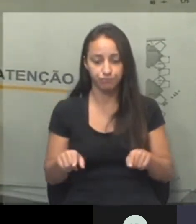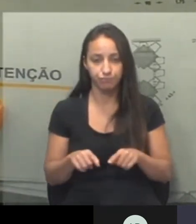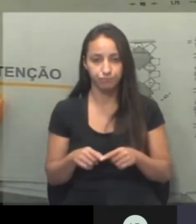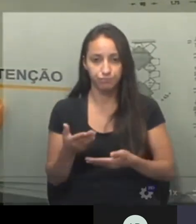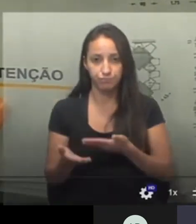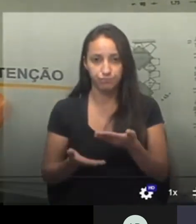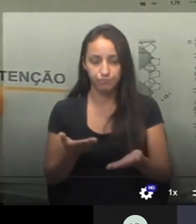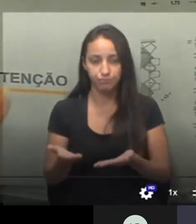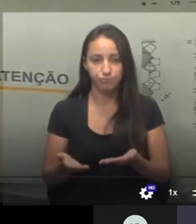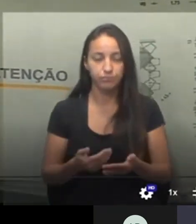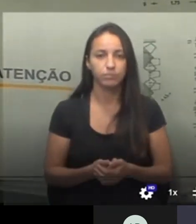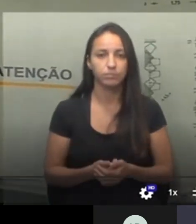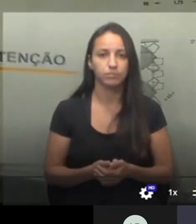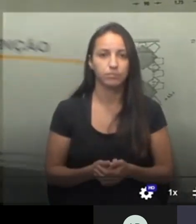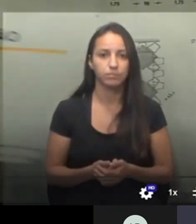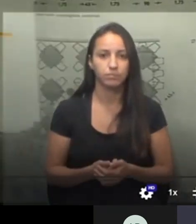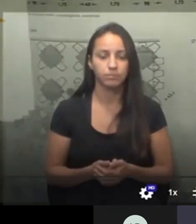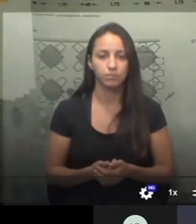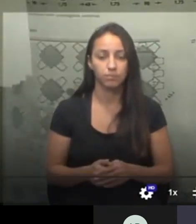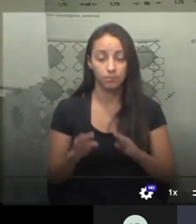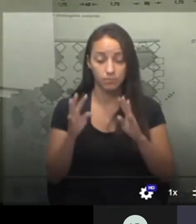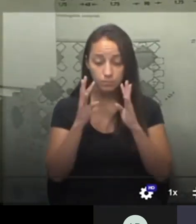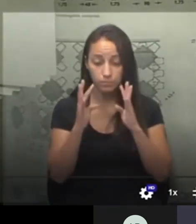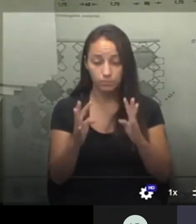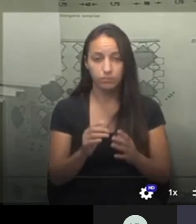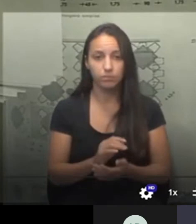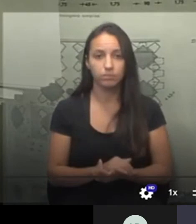de serviços. De atenção,